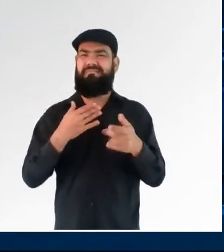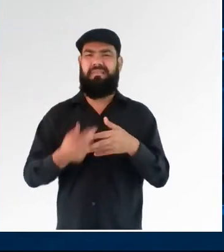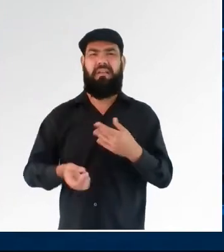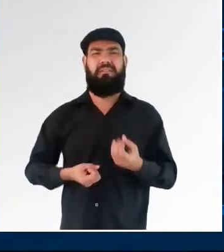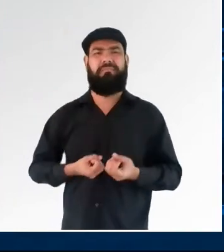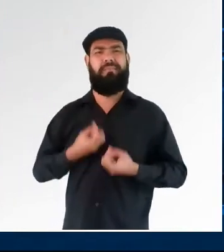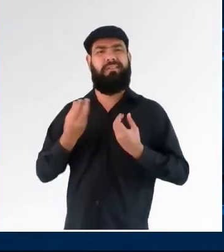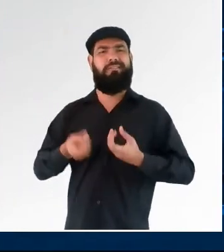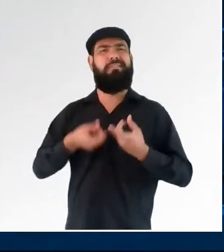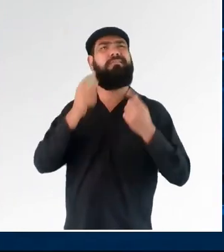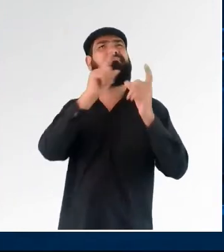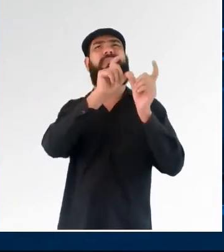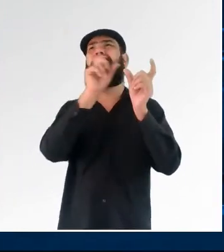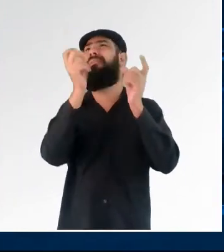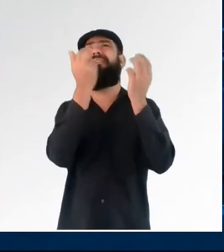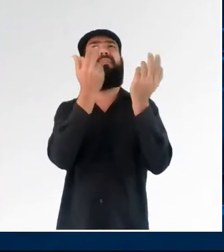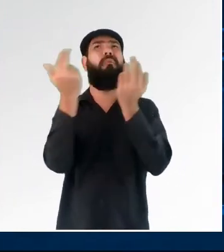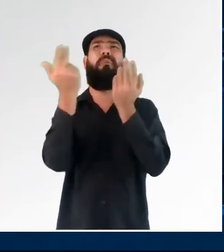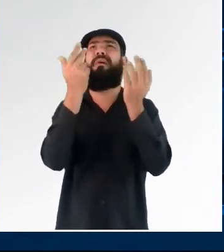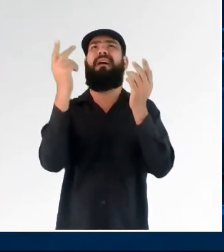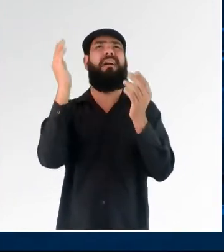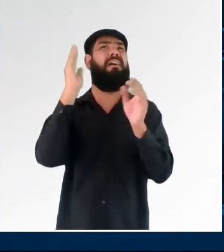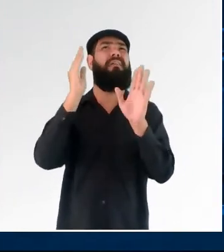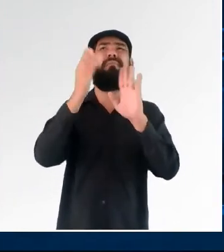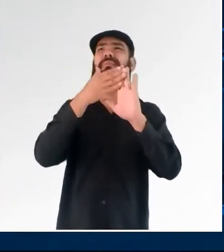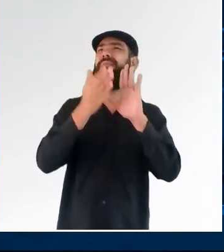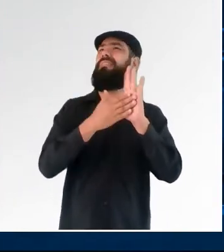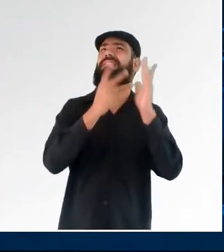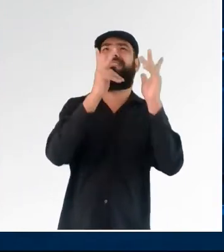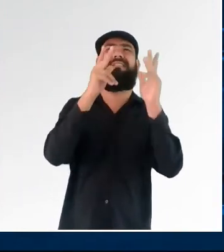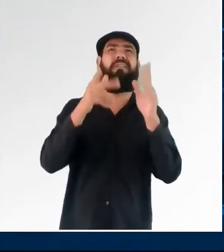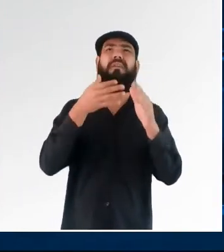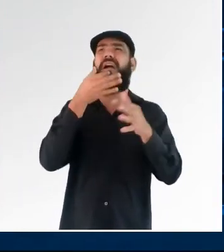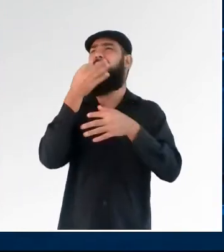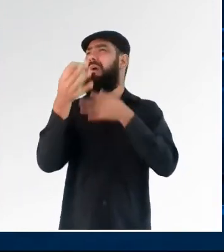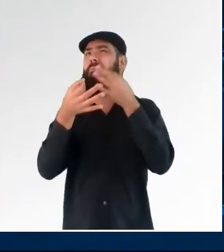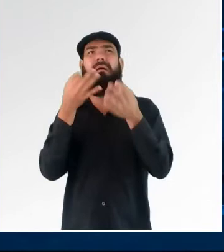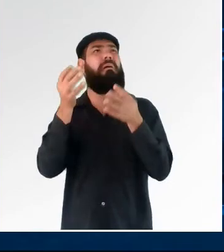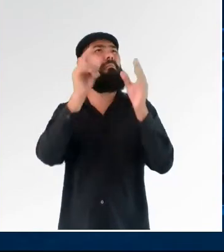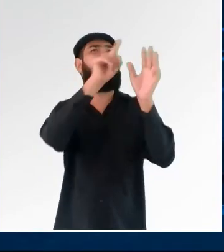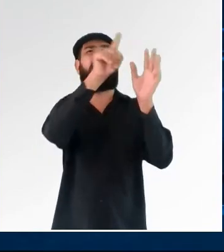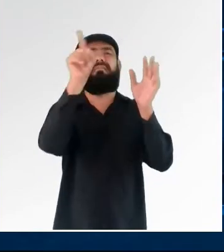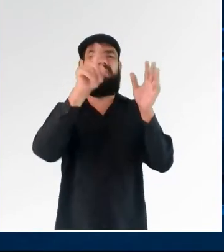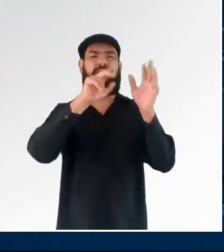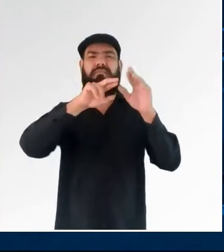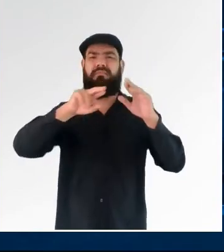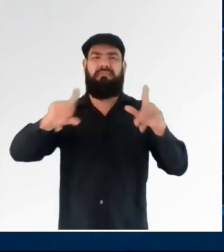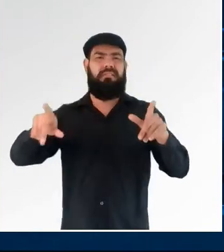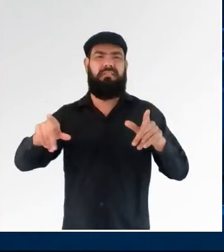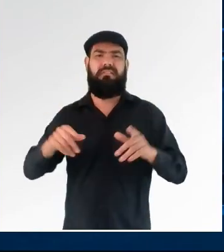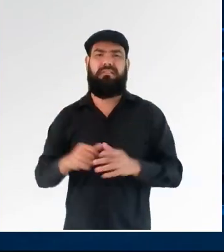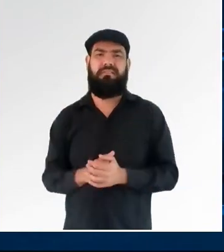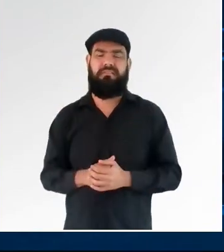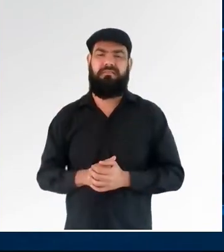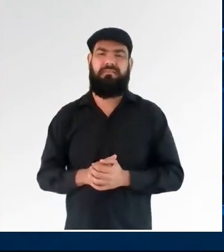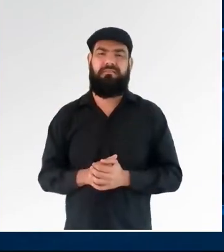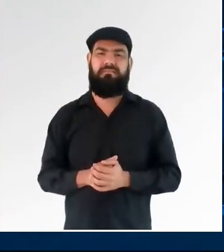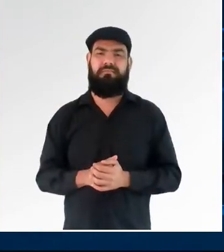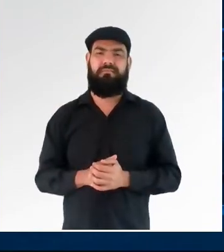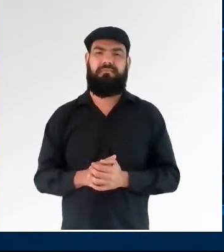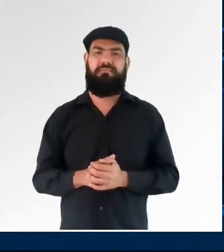equivalentes, ideias repetidas, comentários ou avaliações pessoais do autor do texto, você pode